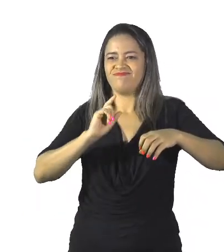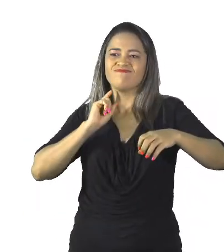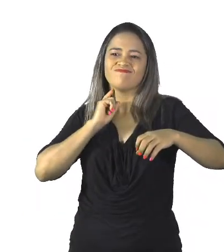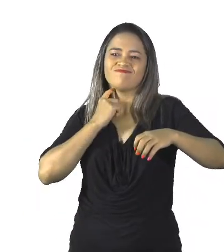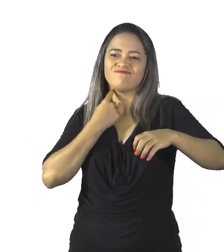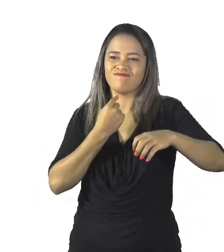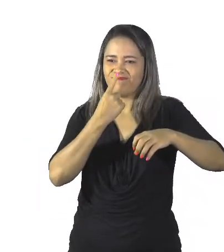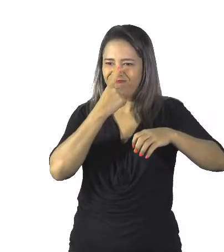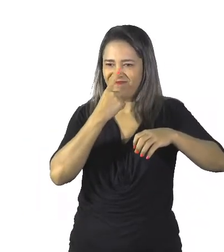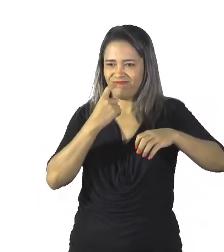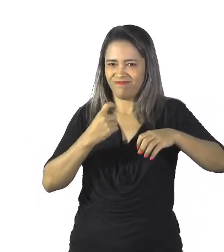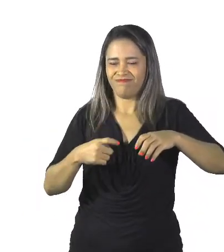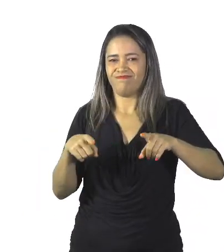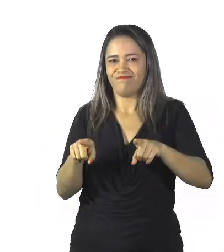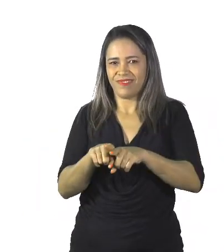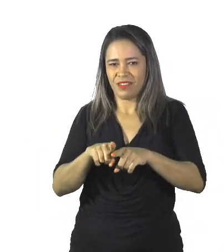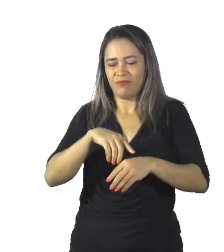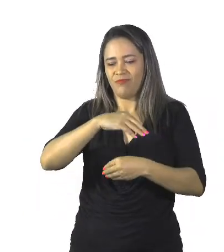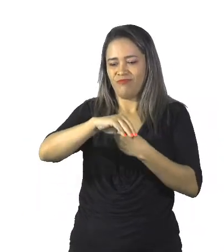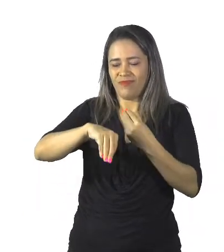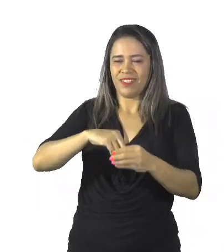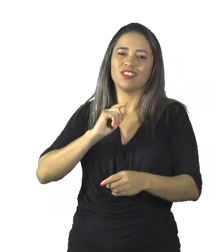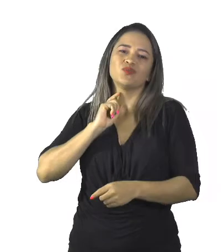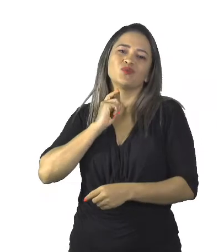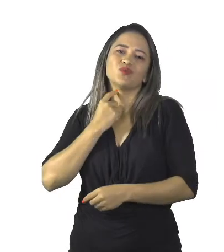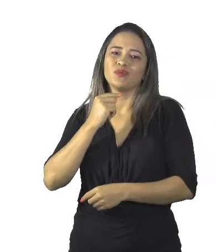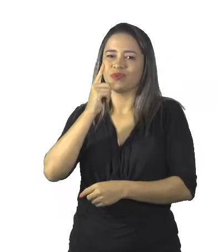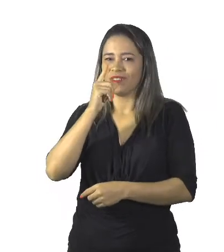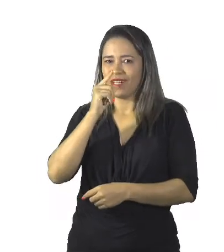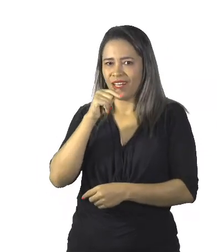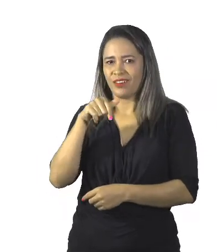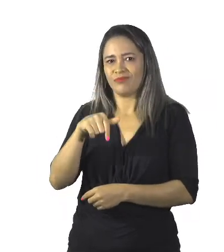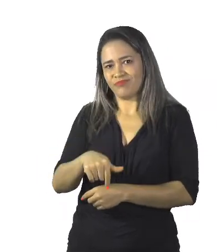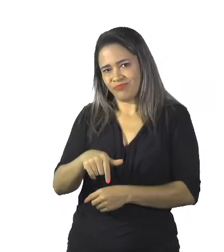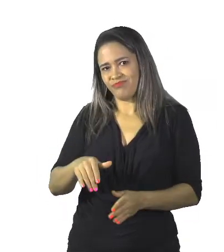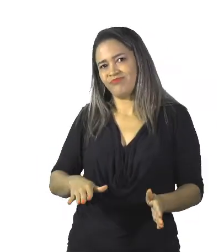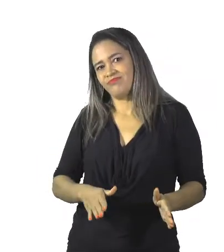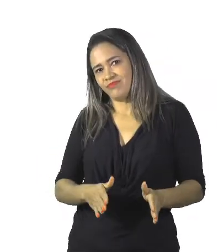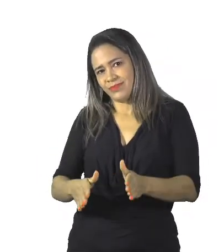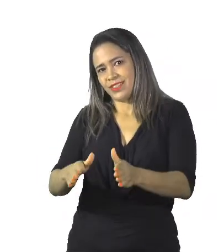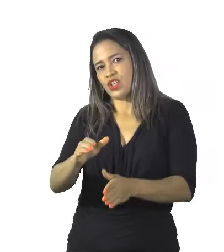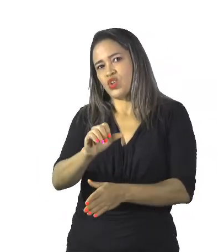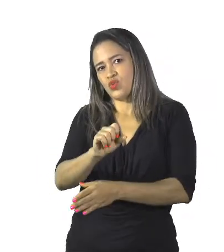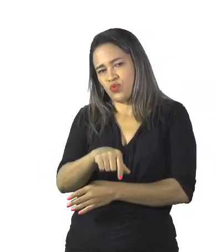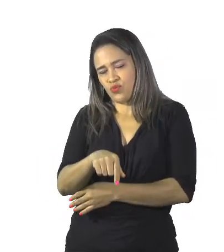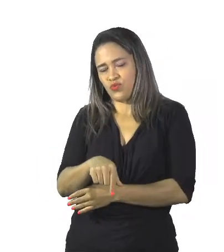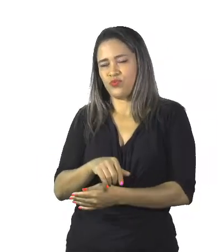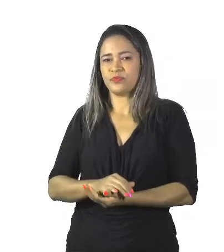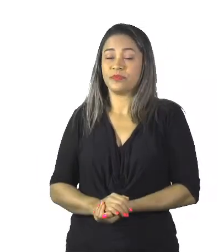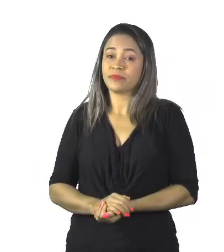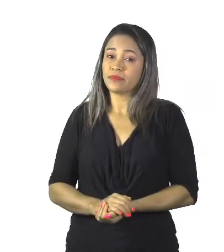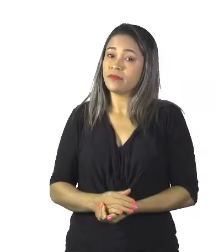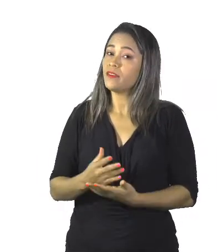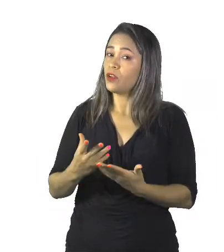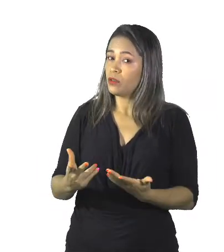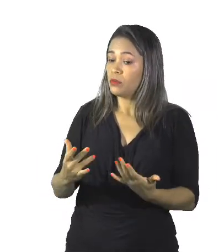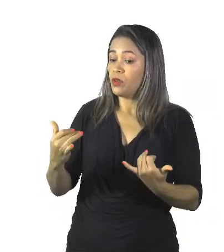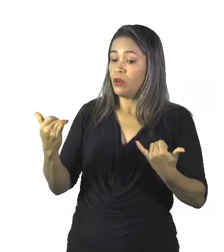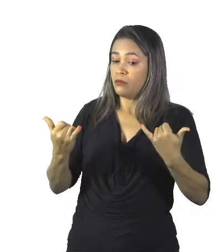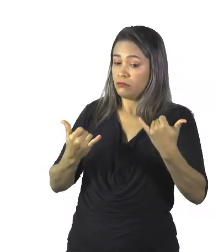a poluição também da água do córrego Sussuapara, tá? Segundo as notícias que